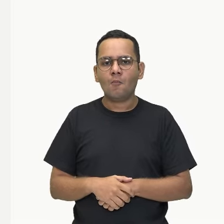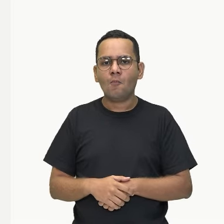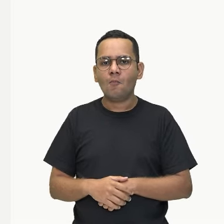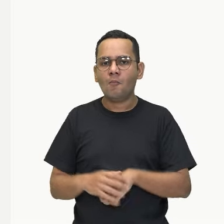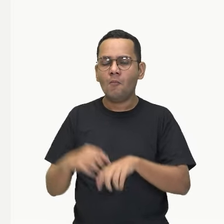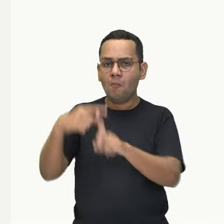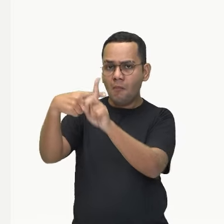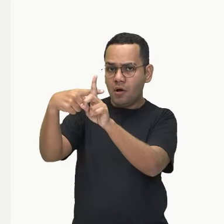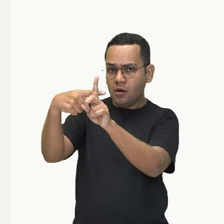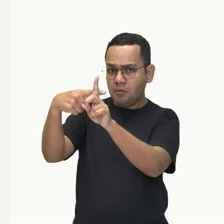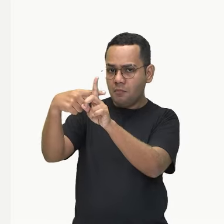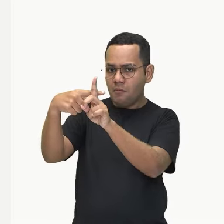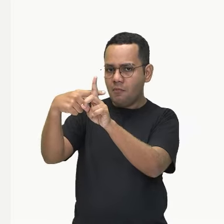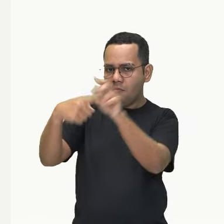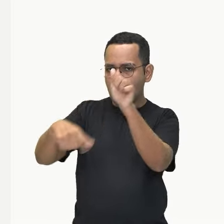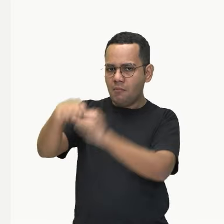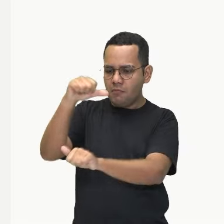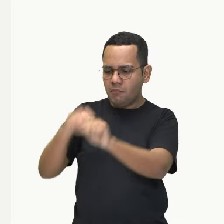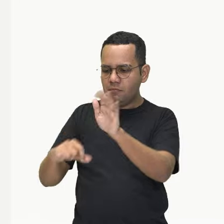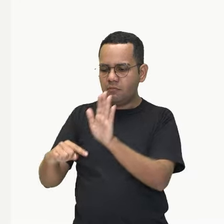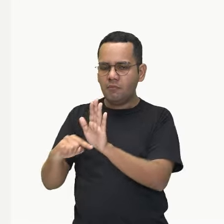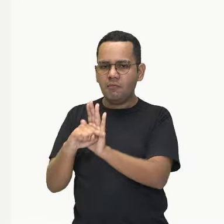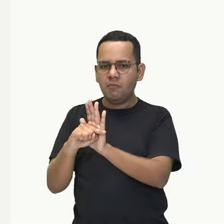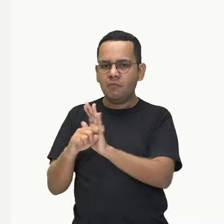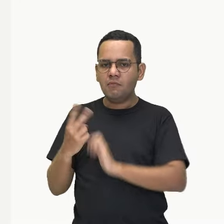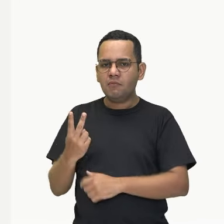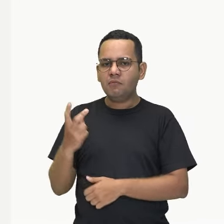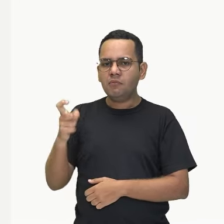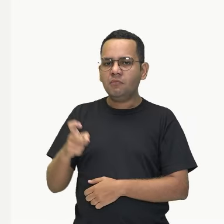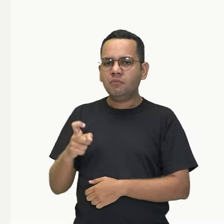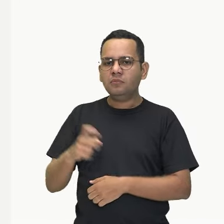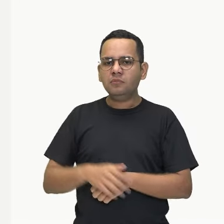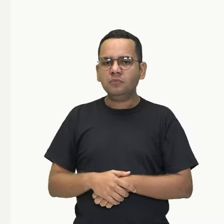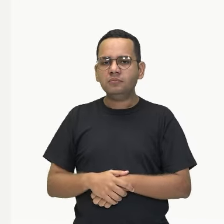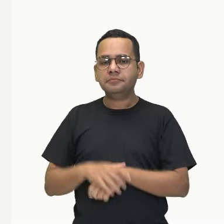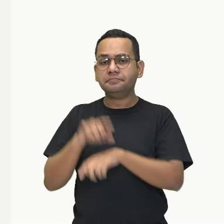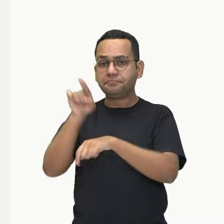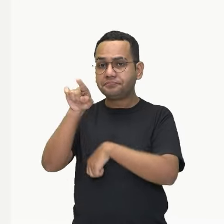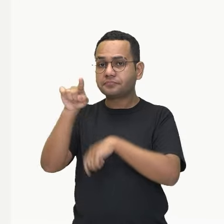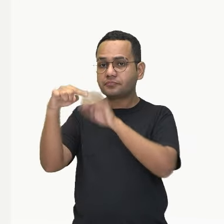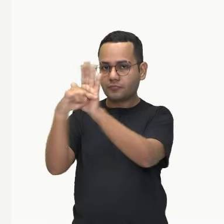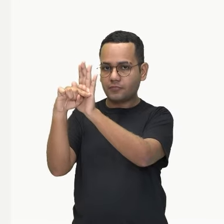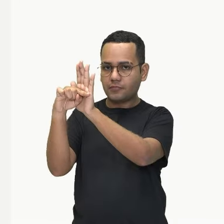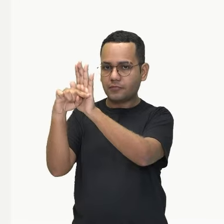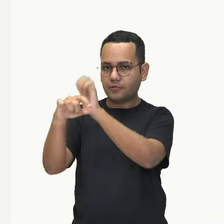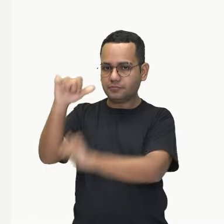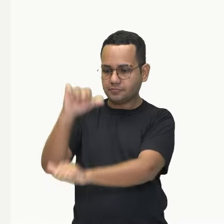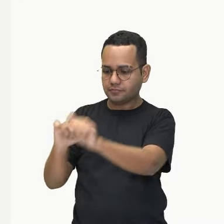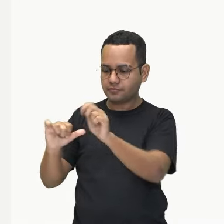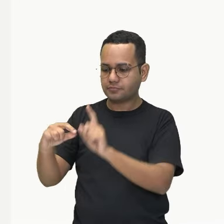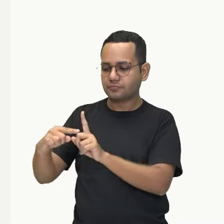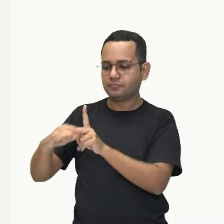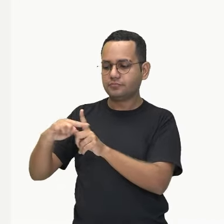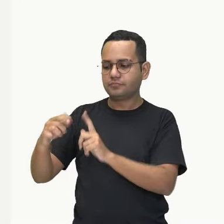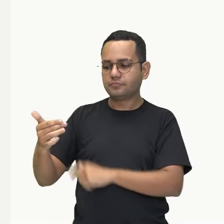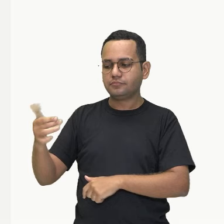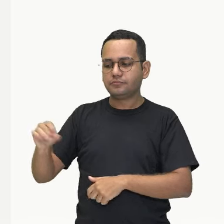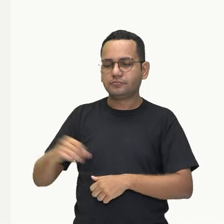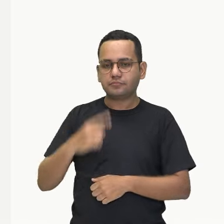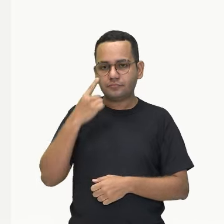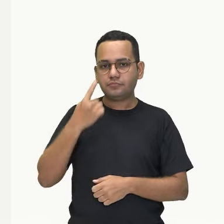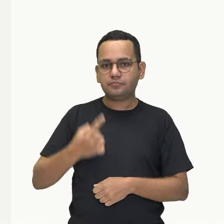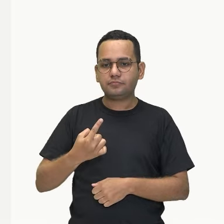2x, que é positivo, também fica negativo. E o 10, que é negativo, fica positivo.